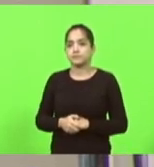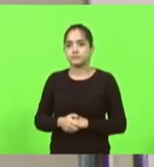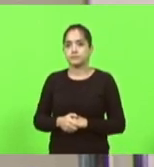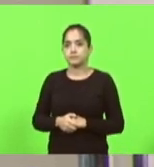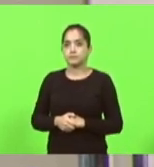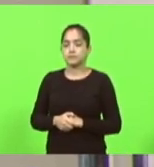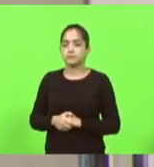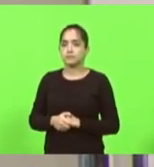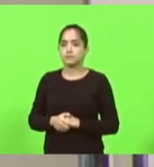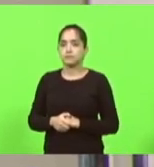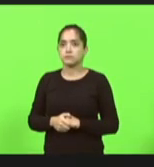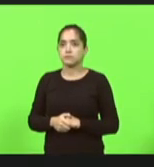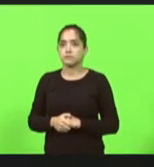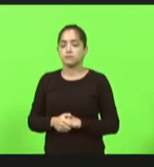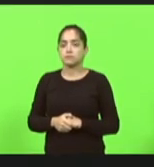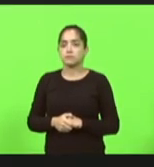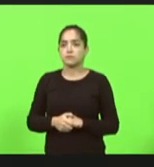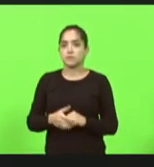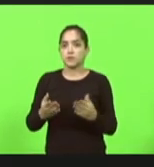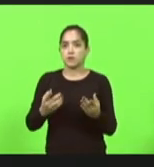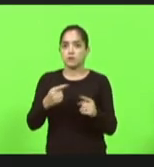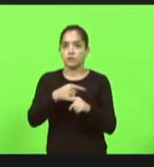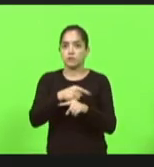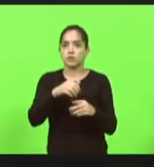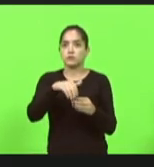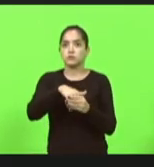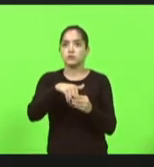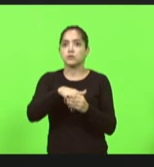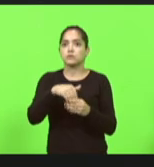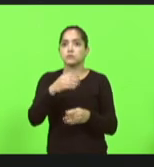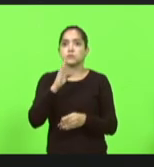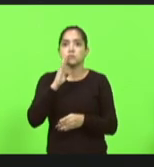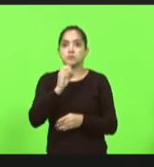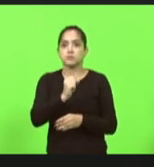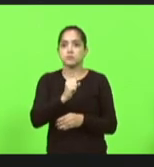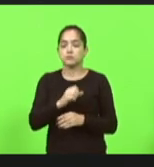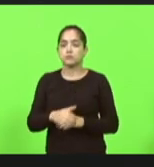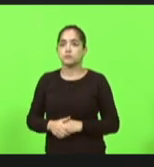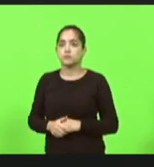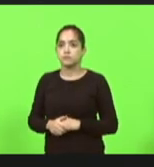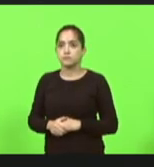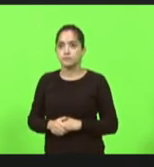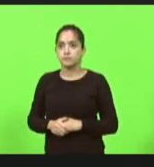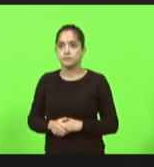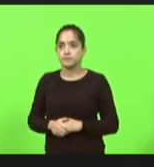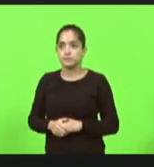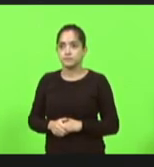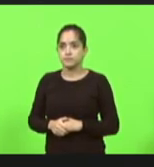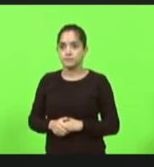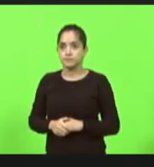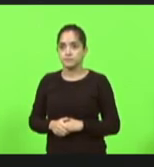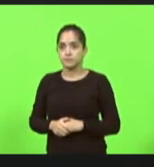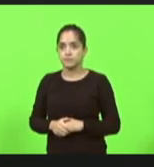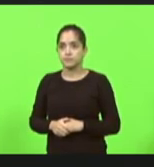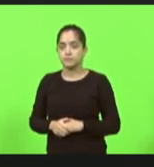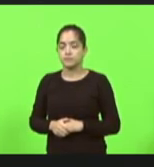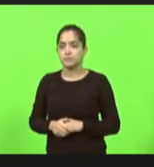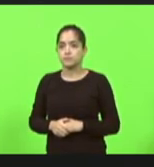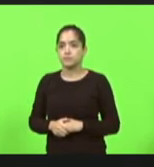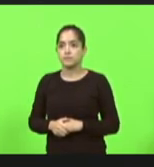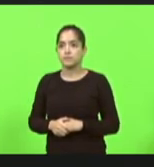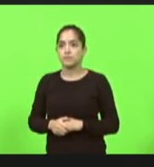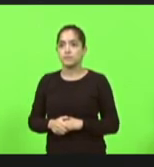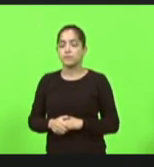Presidente. Com voto contrário, deputado Bruno Souza. Isso. Isso. Obrigado, presidente. Tá bom,